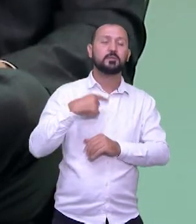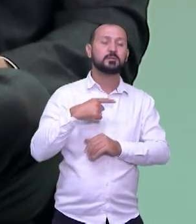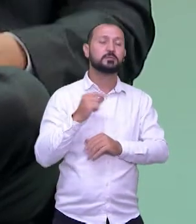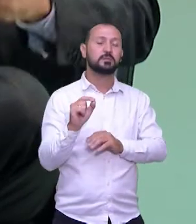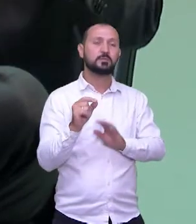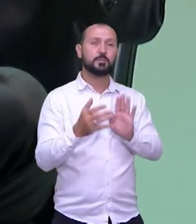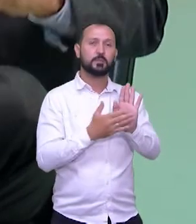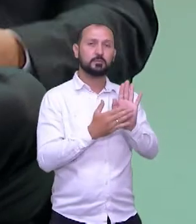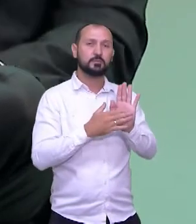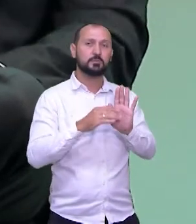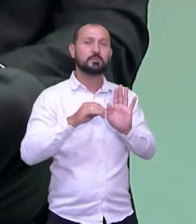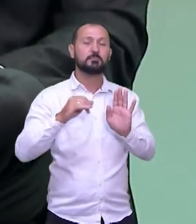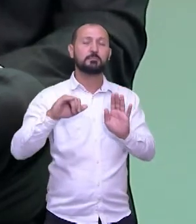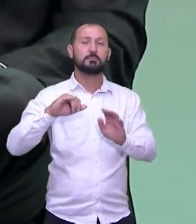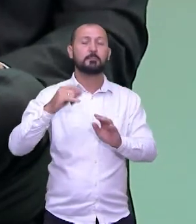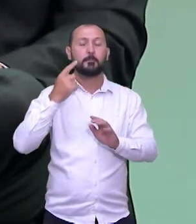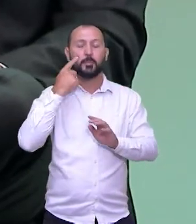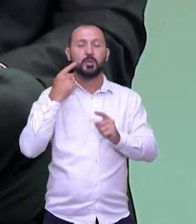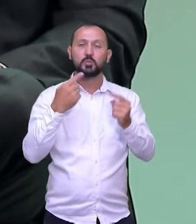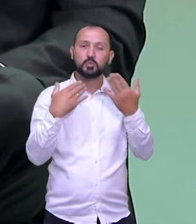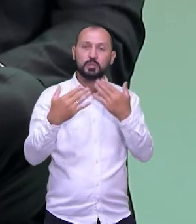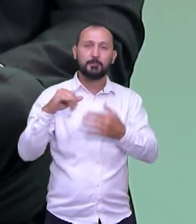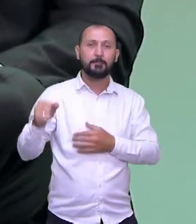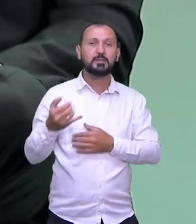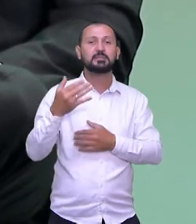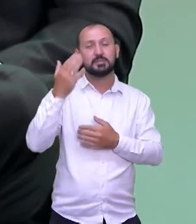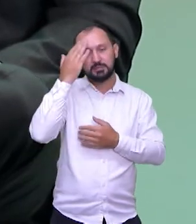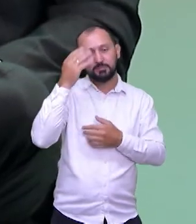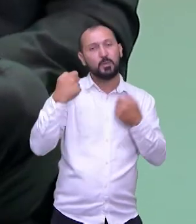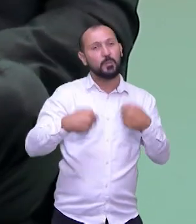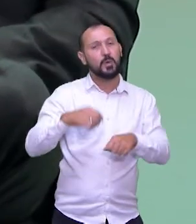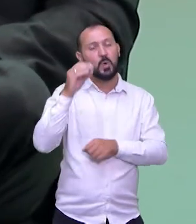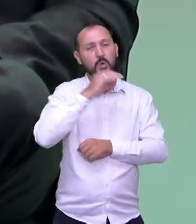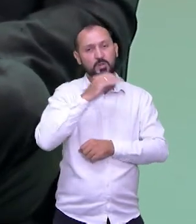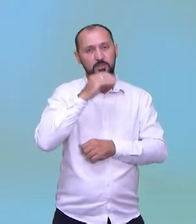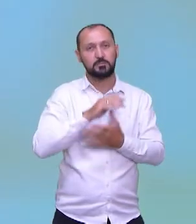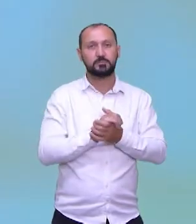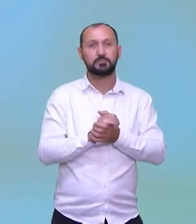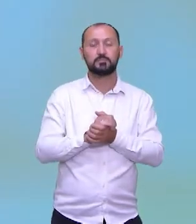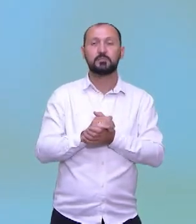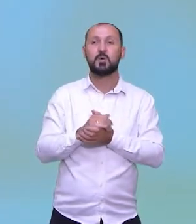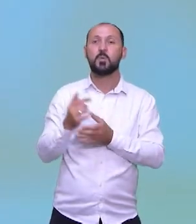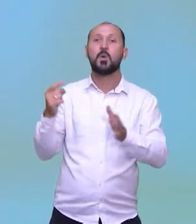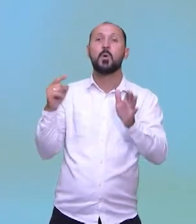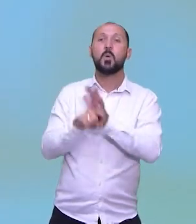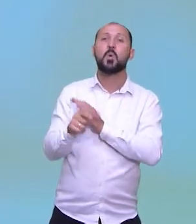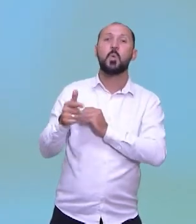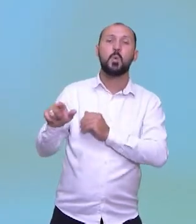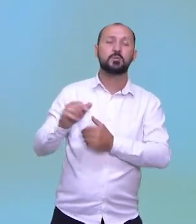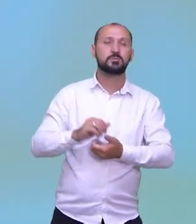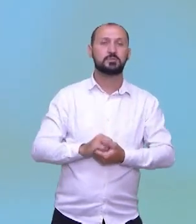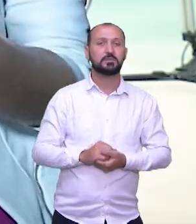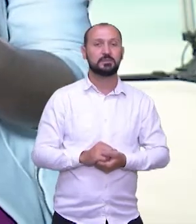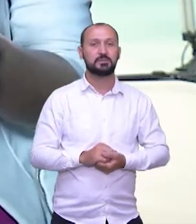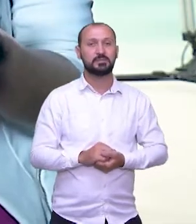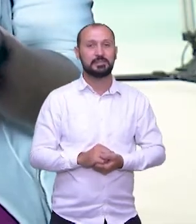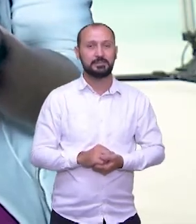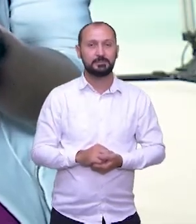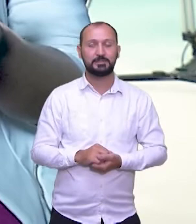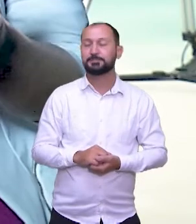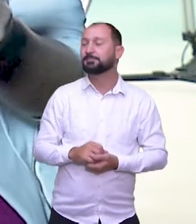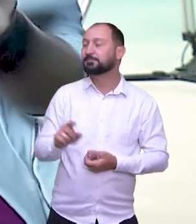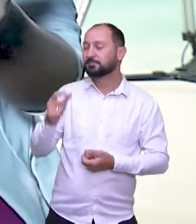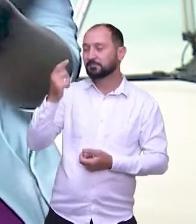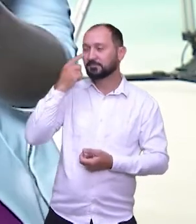pelos candidatos até nos debates. Sabem que isso é uma necessidade, uma urgência. E agora a gente vai para mais uma pergunta dos nossos seguidores. Qual